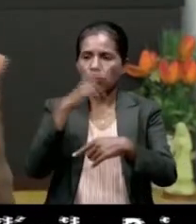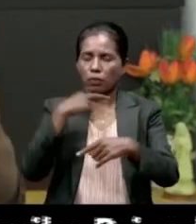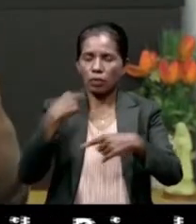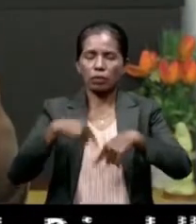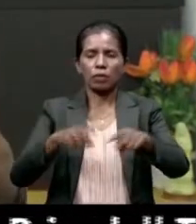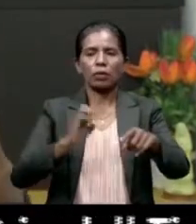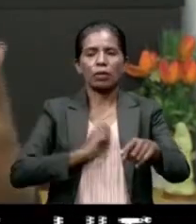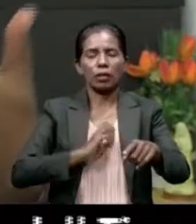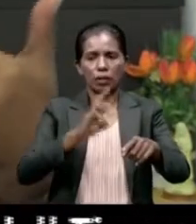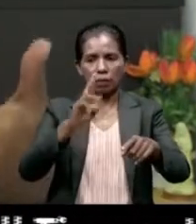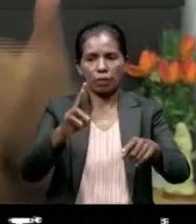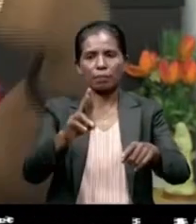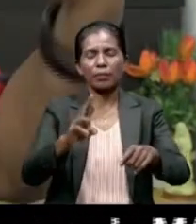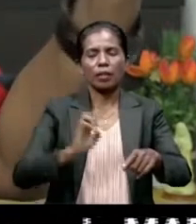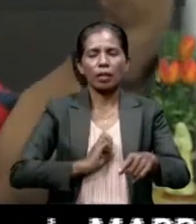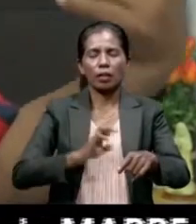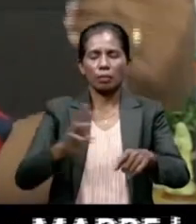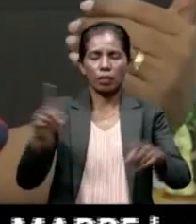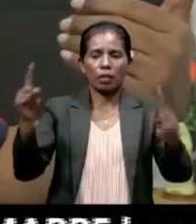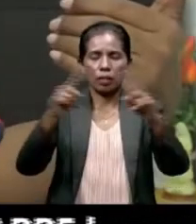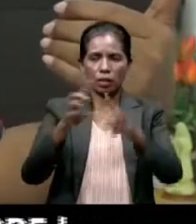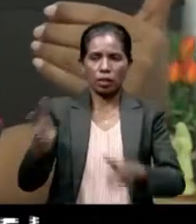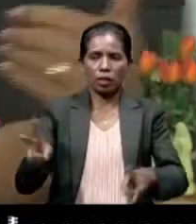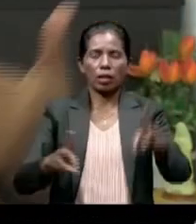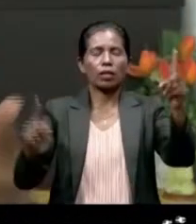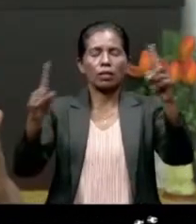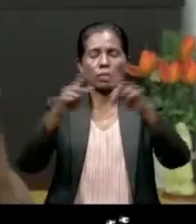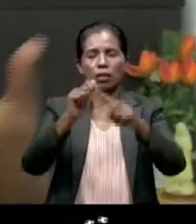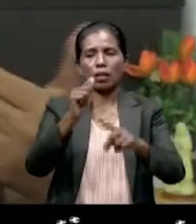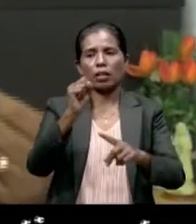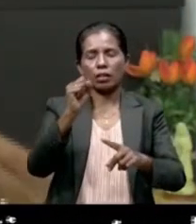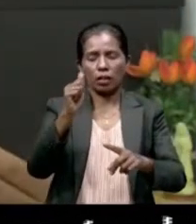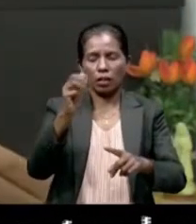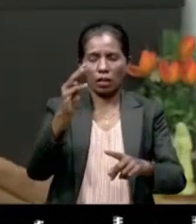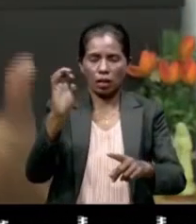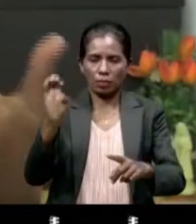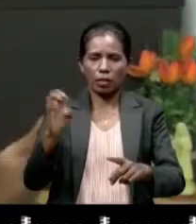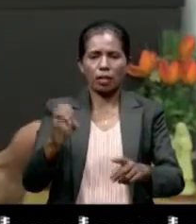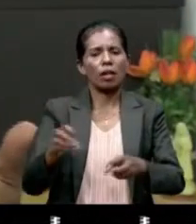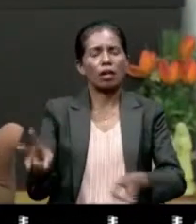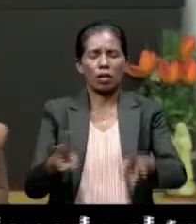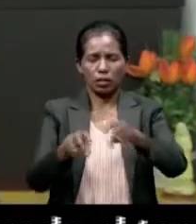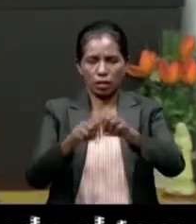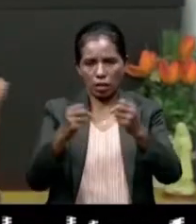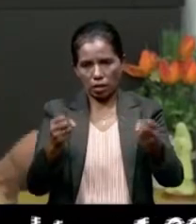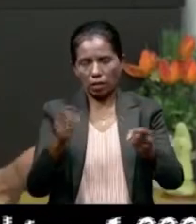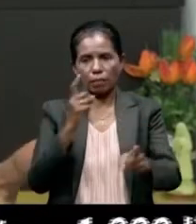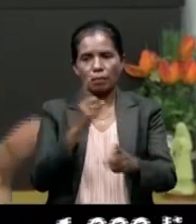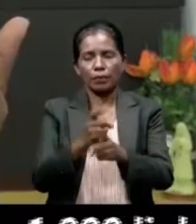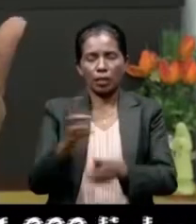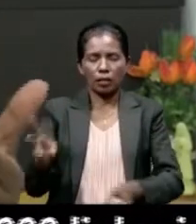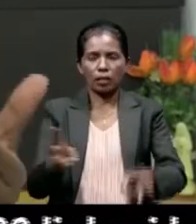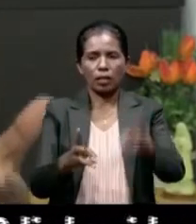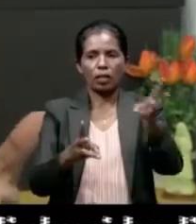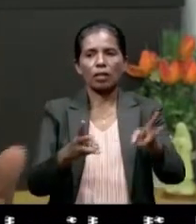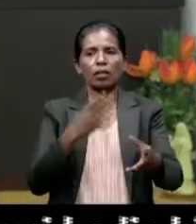ermera itare ermera ni dalang antes de to at sabe nene dalang ho kondisang dan sa itu tu hare kata kondisang ida ke la